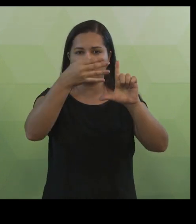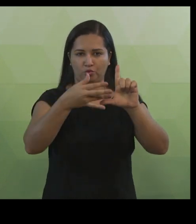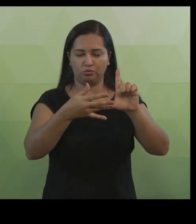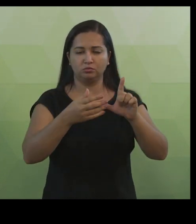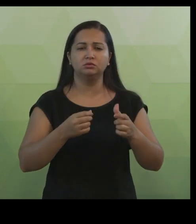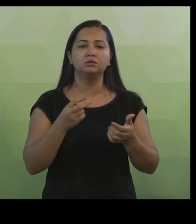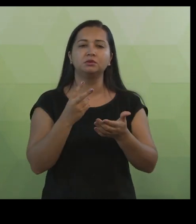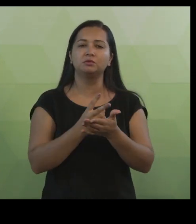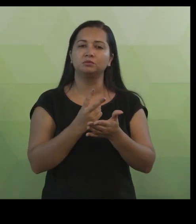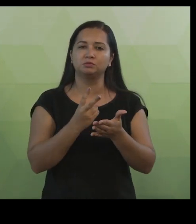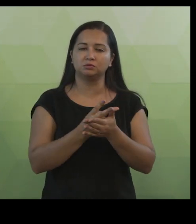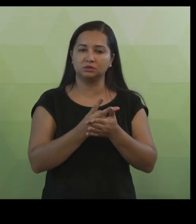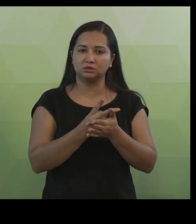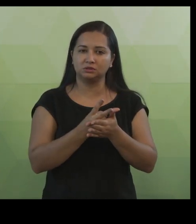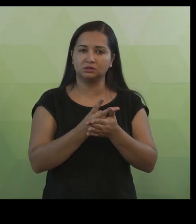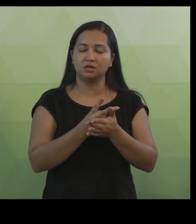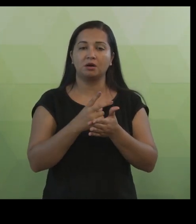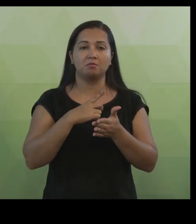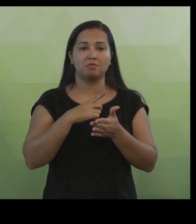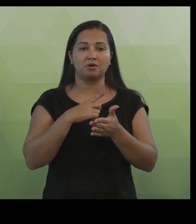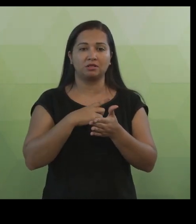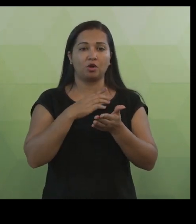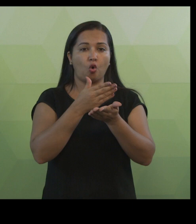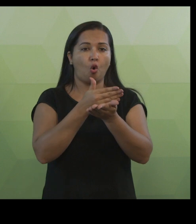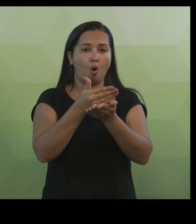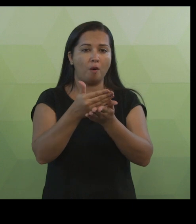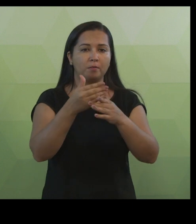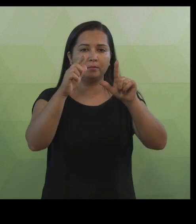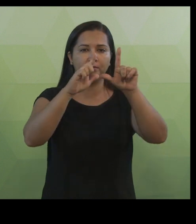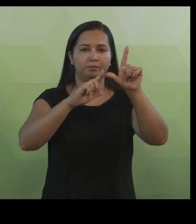conversão, todo nome de classe inicia com letra maiúscula.